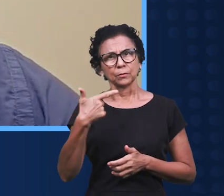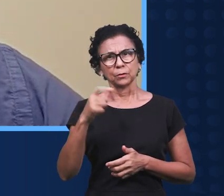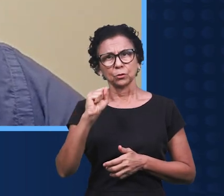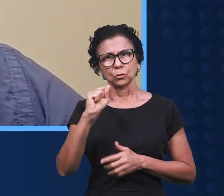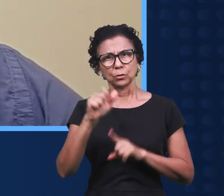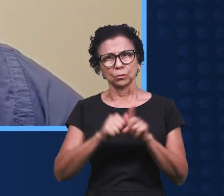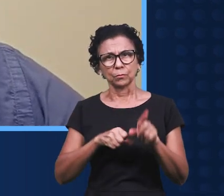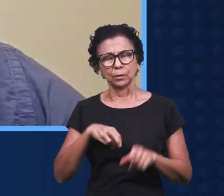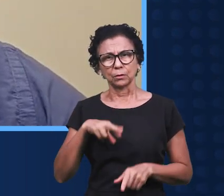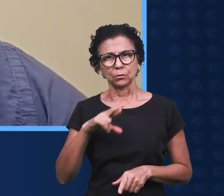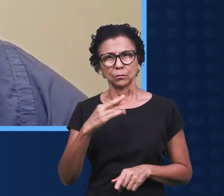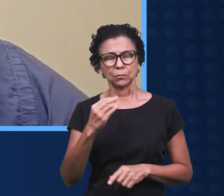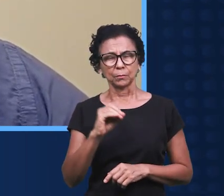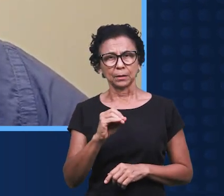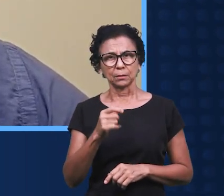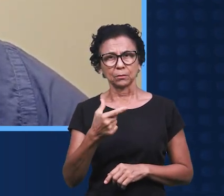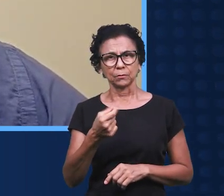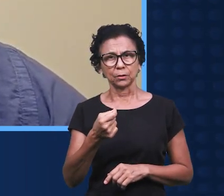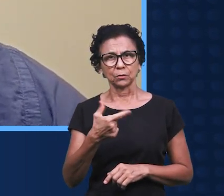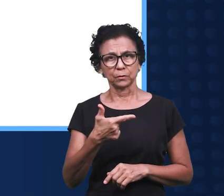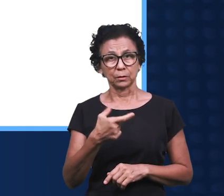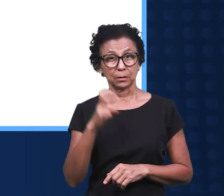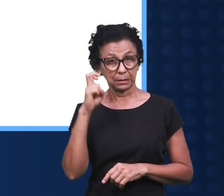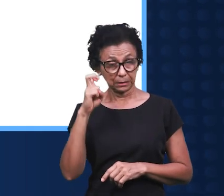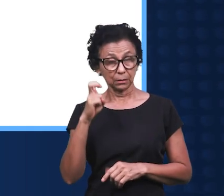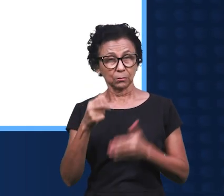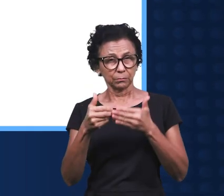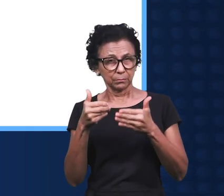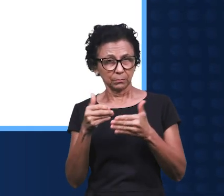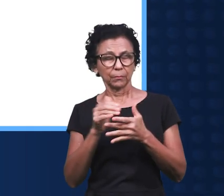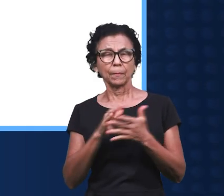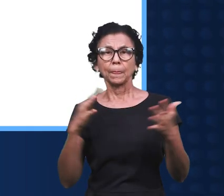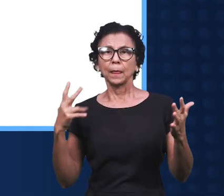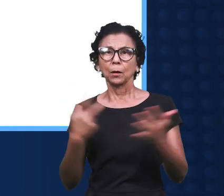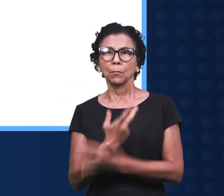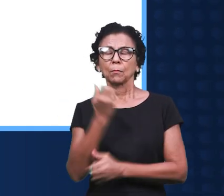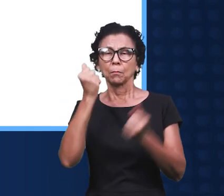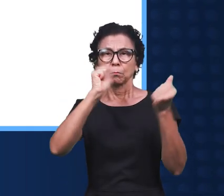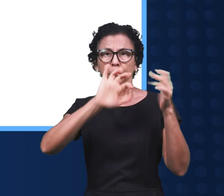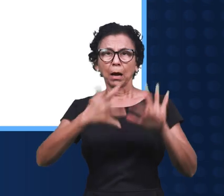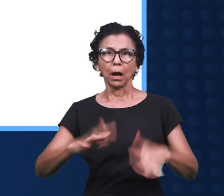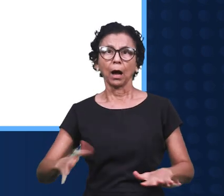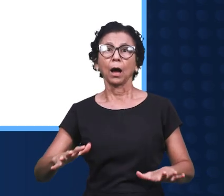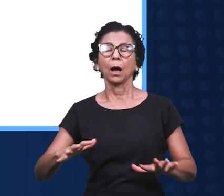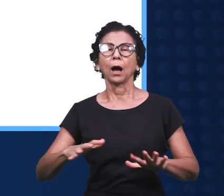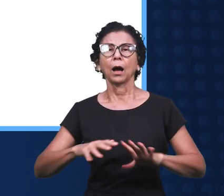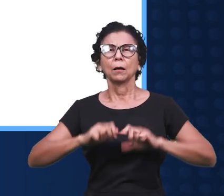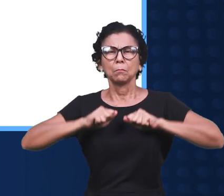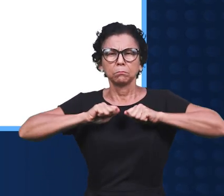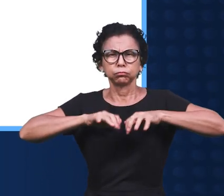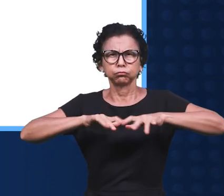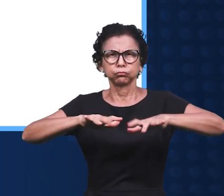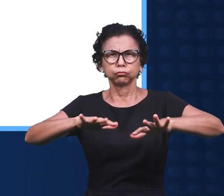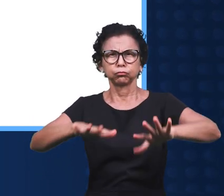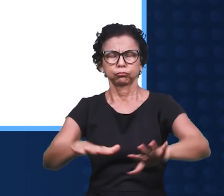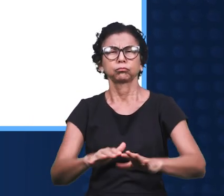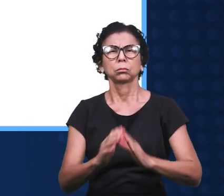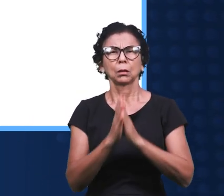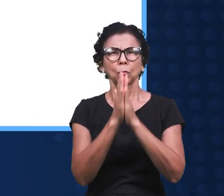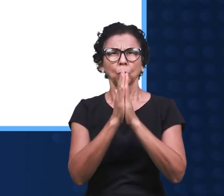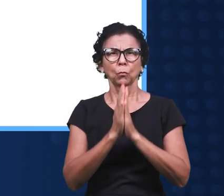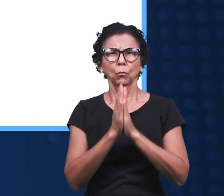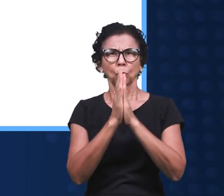de 2025, foi registrada mais uma ocorrência de terremoto que atingiu a região de Mianmar, na